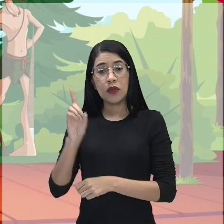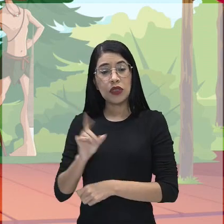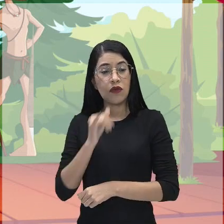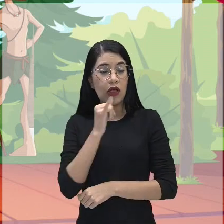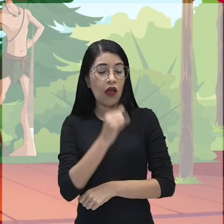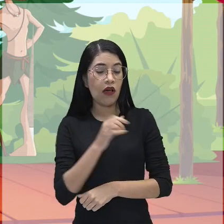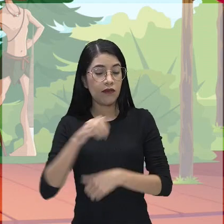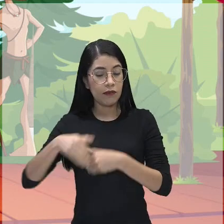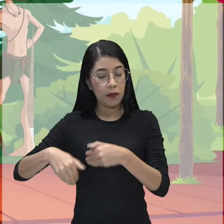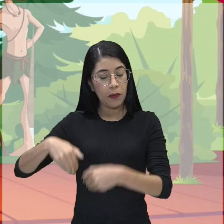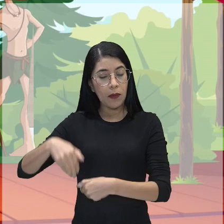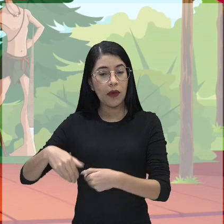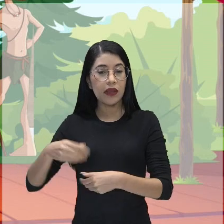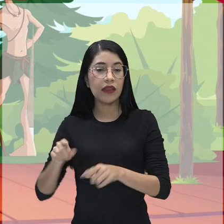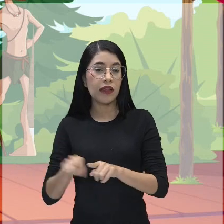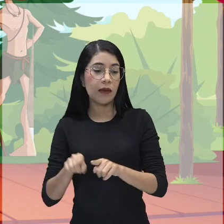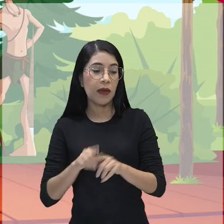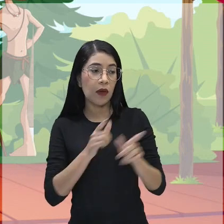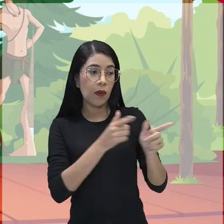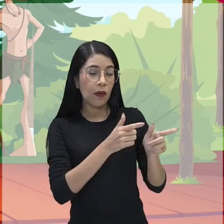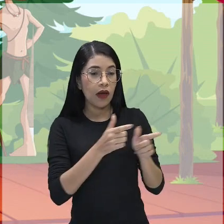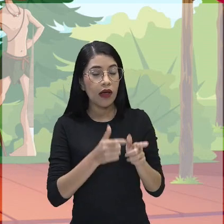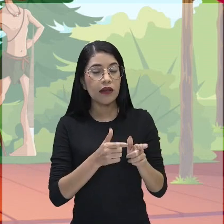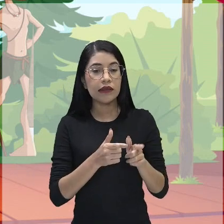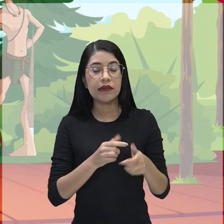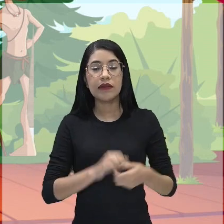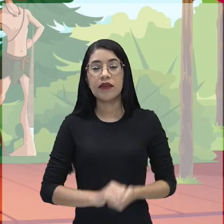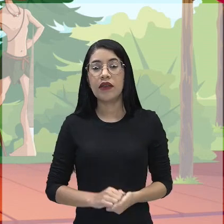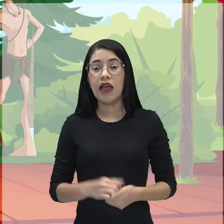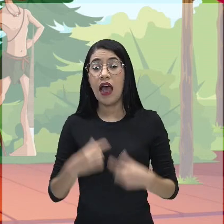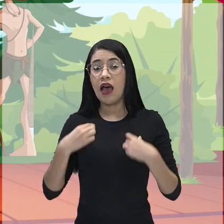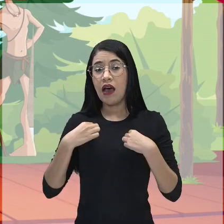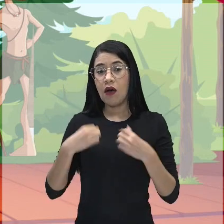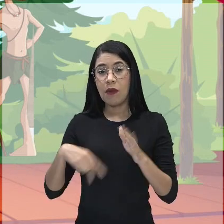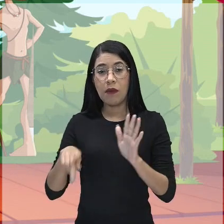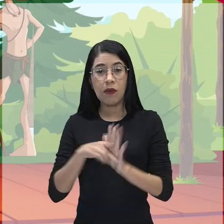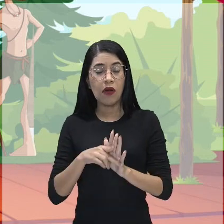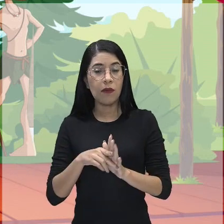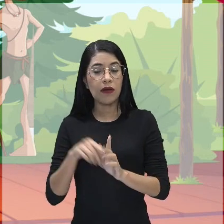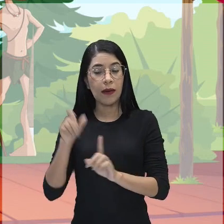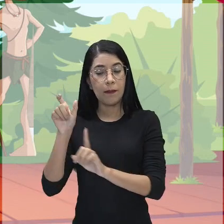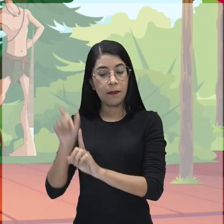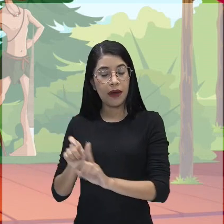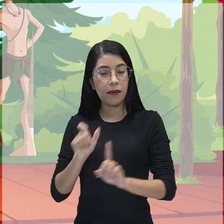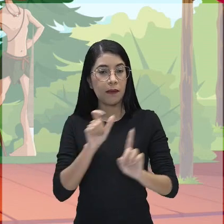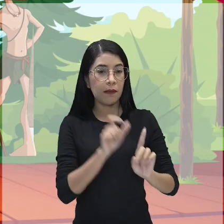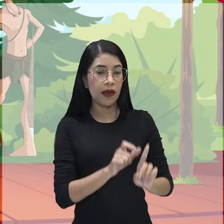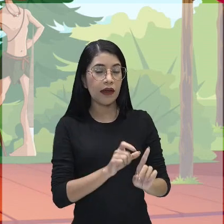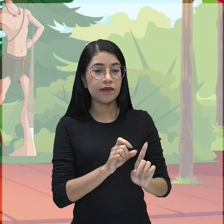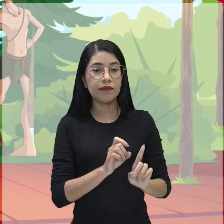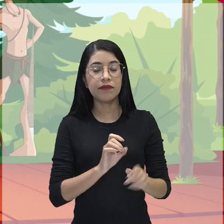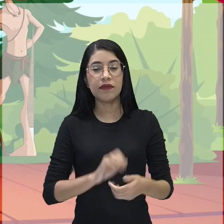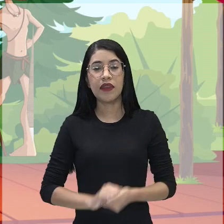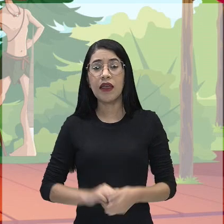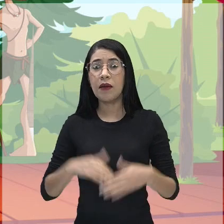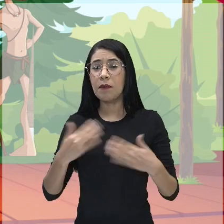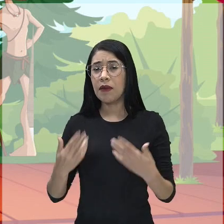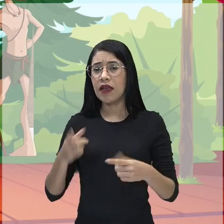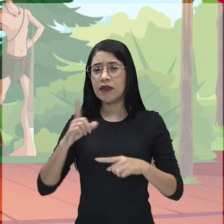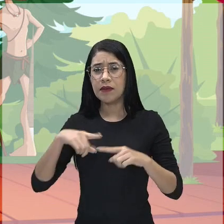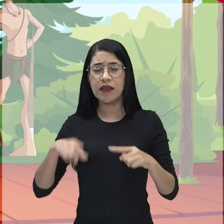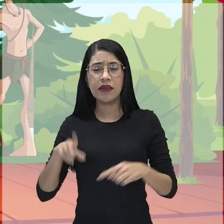Curupira e eu quero um Caçador. O figurino vai ser esse, certo? Agora, quais são os adereços que